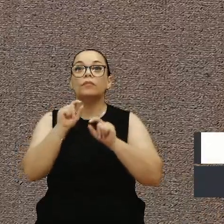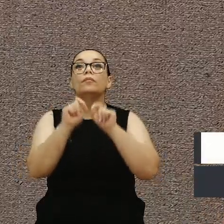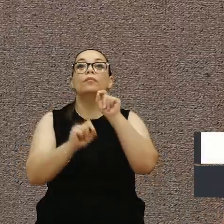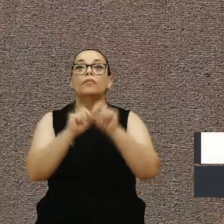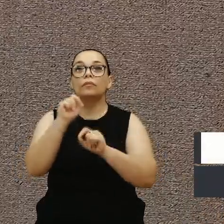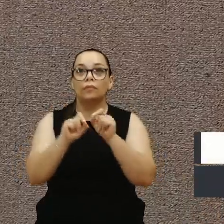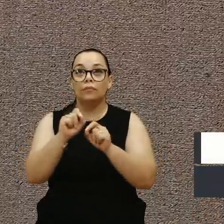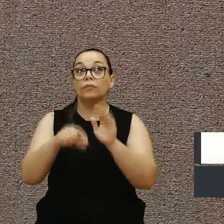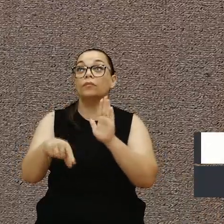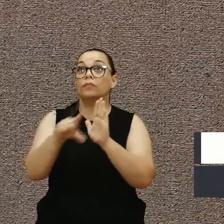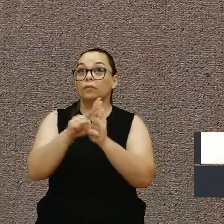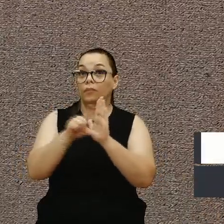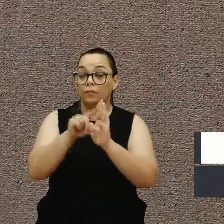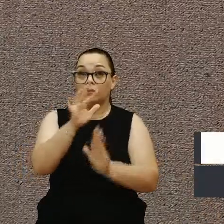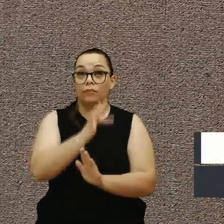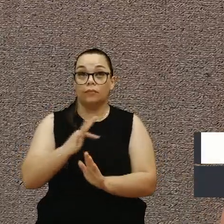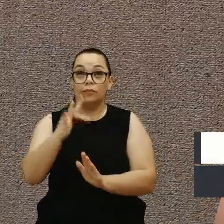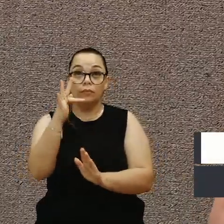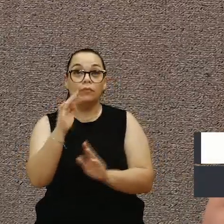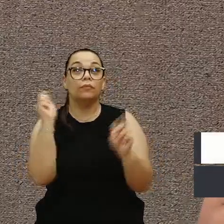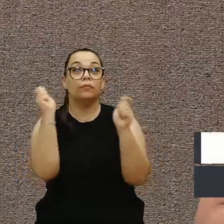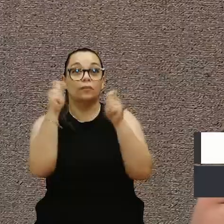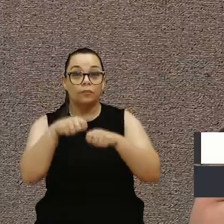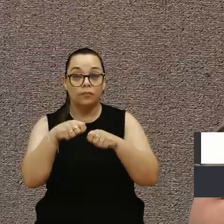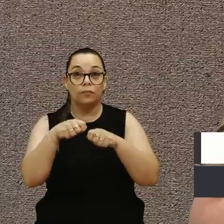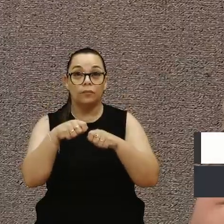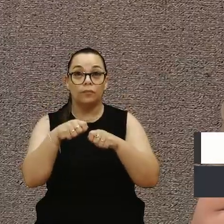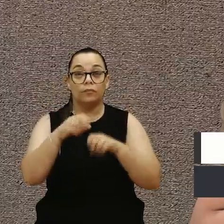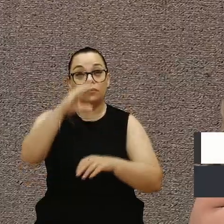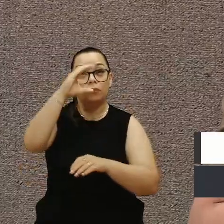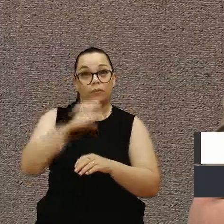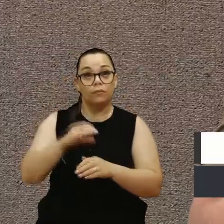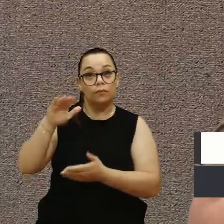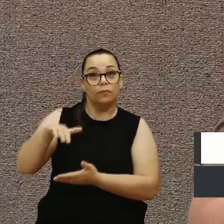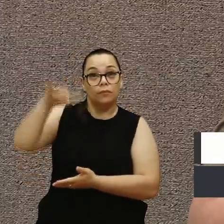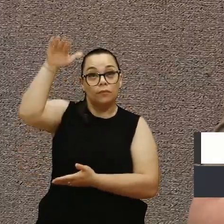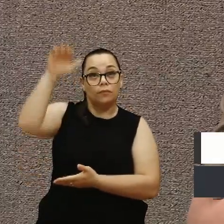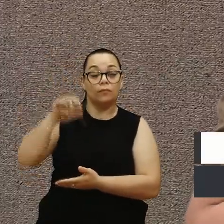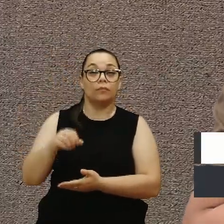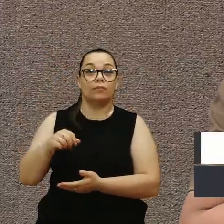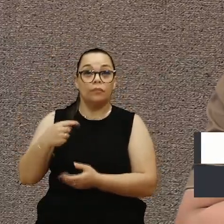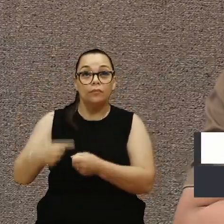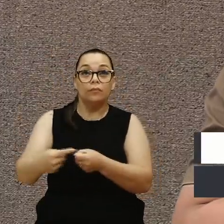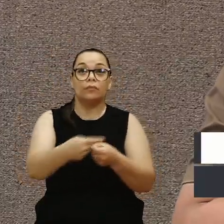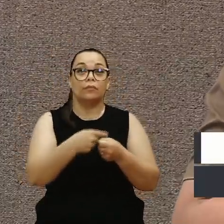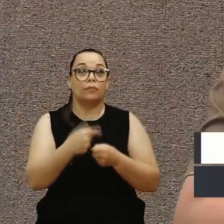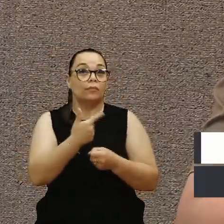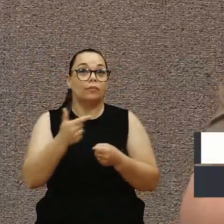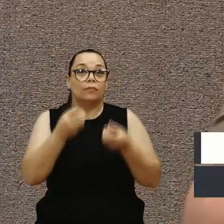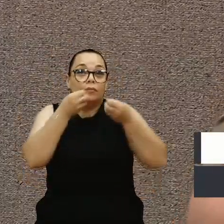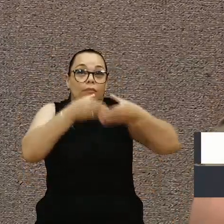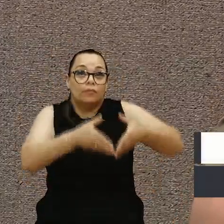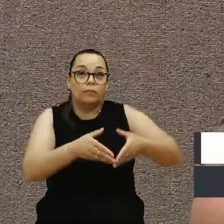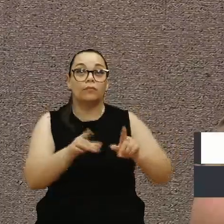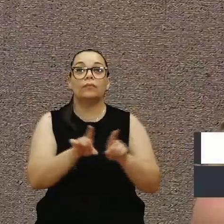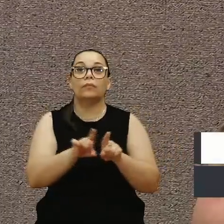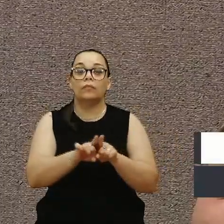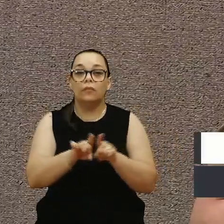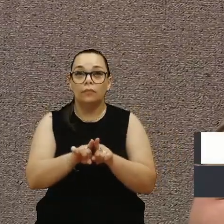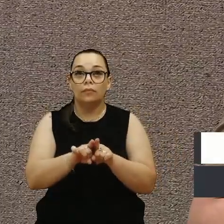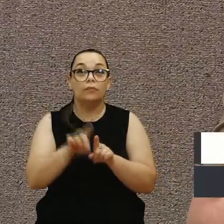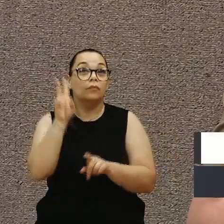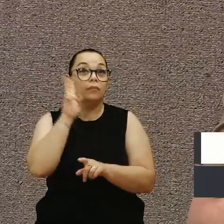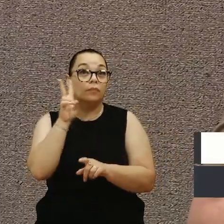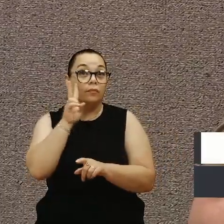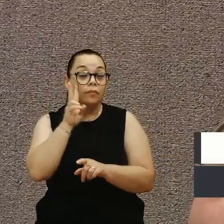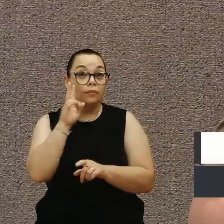justamente esta lei que é federal possa contemplar o cidadão idoso da nossa cidade e este não tenha prejuízo. E, ao mesmo tempo, lembrar